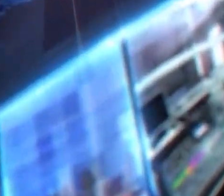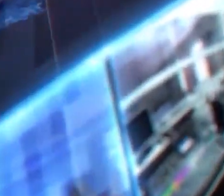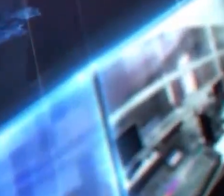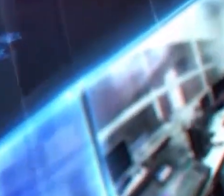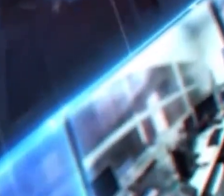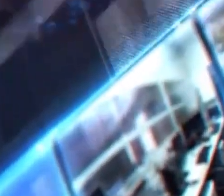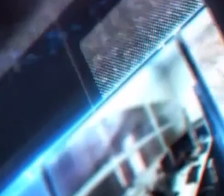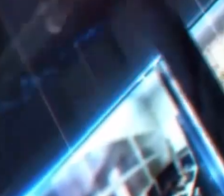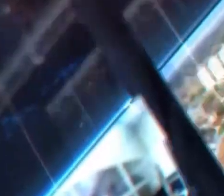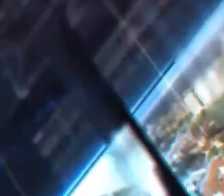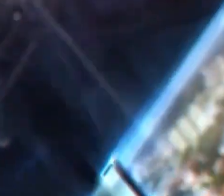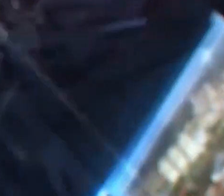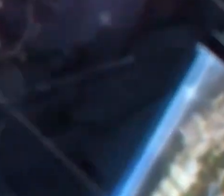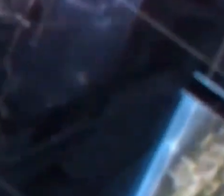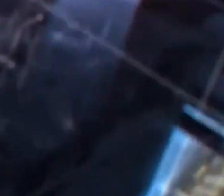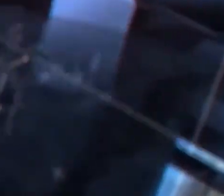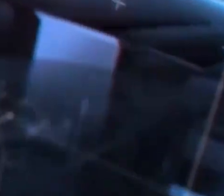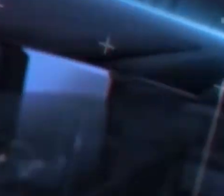Thank you.